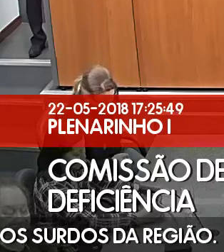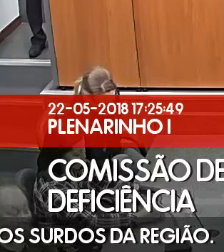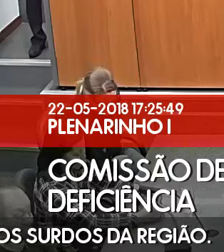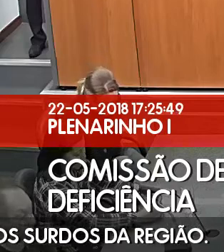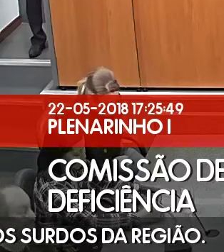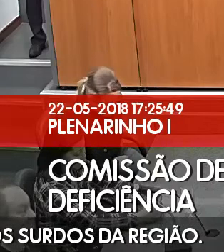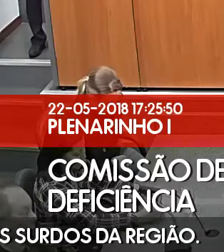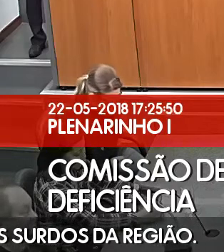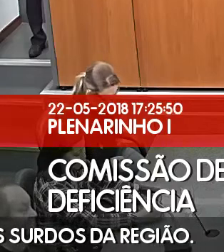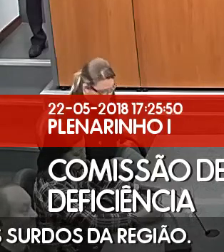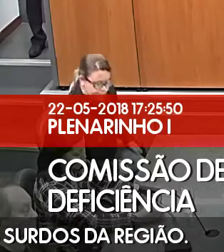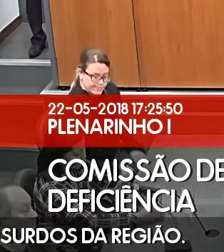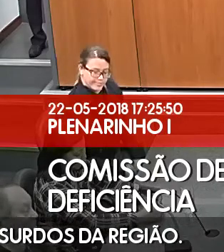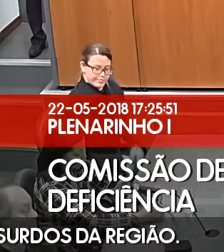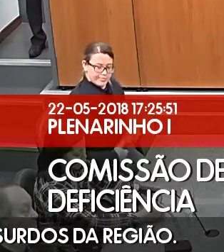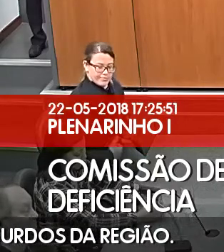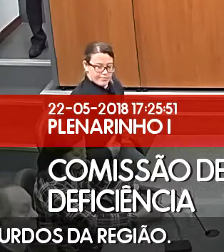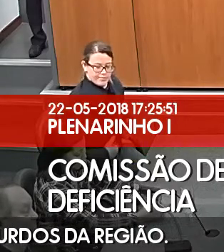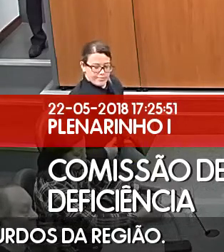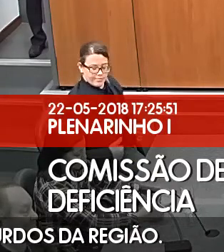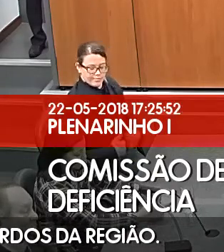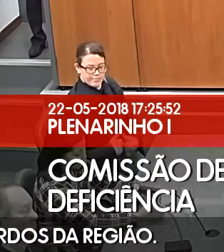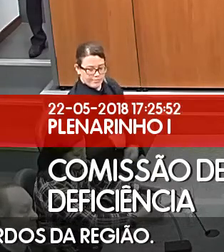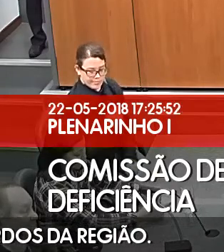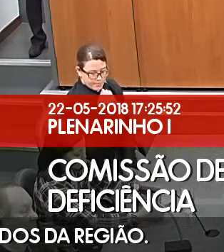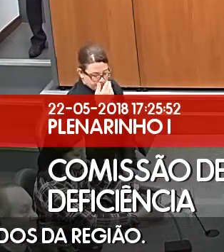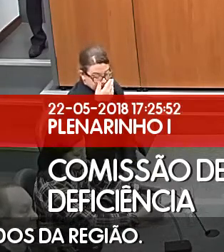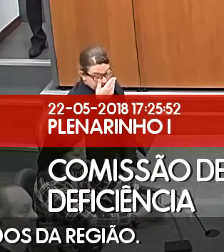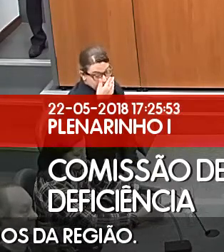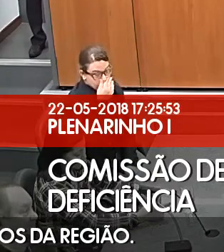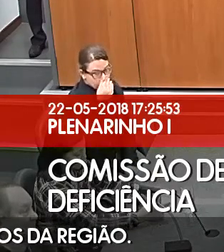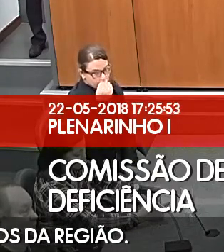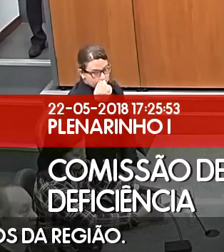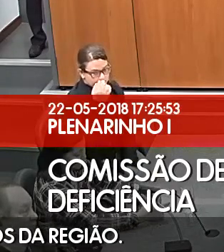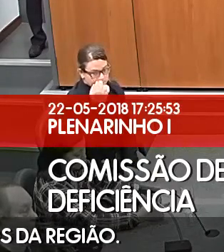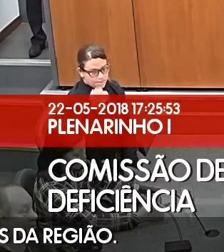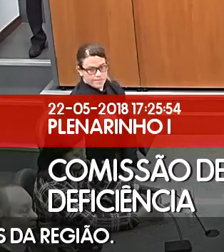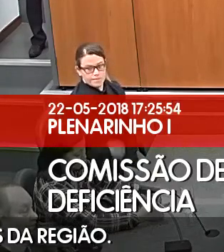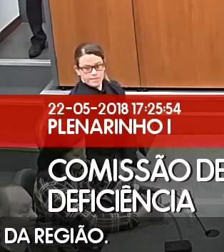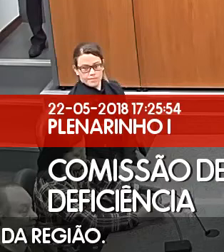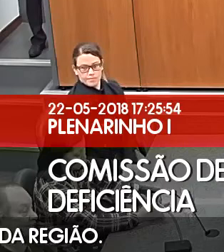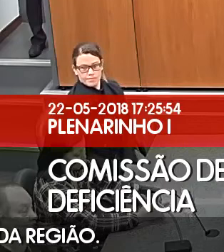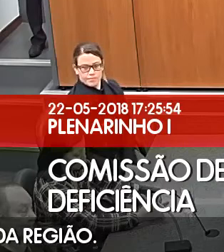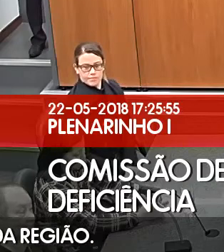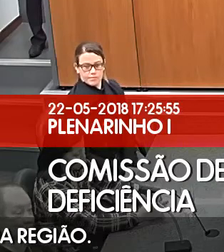assistência correta. E quando